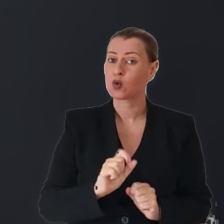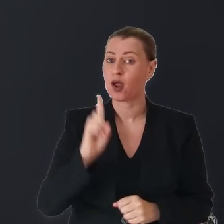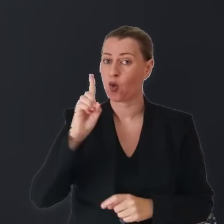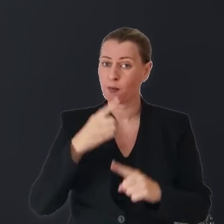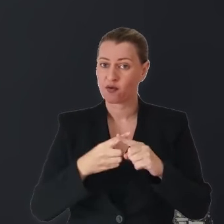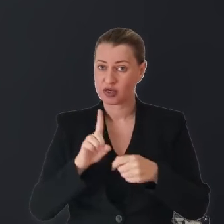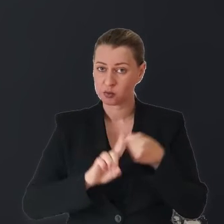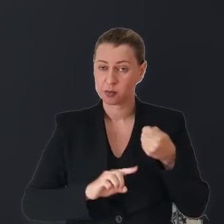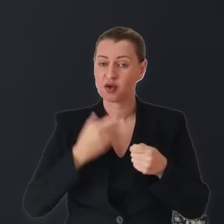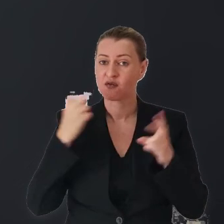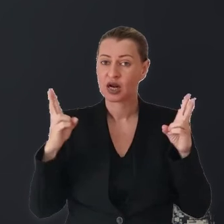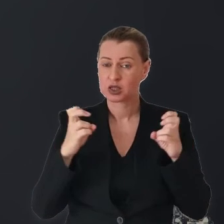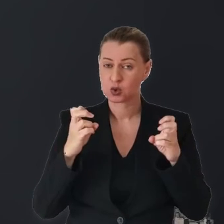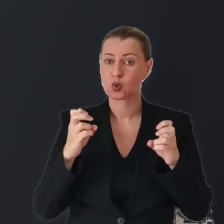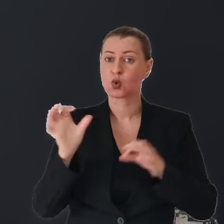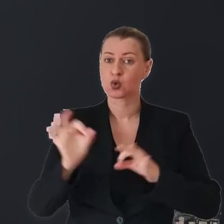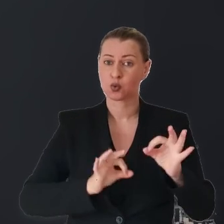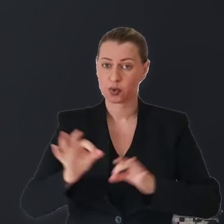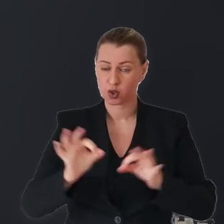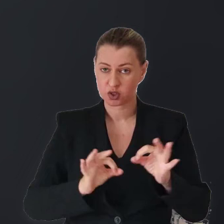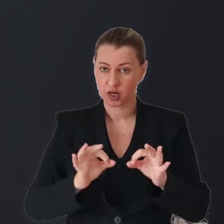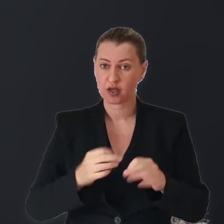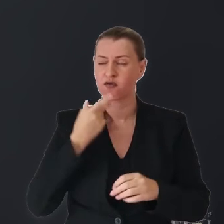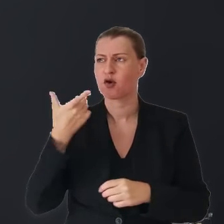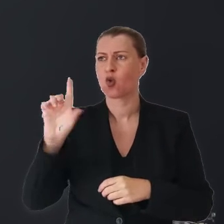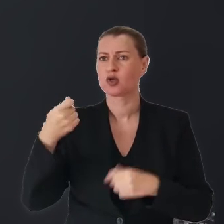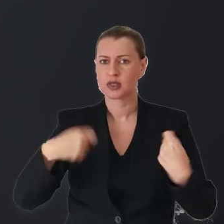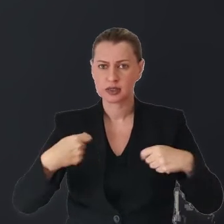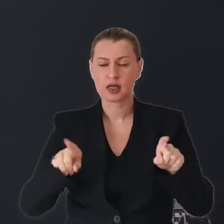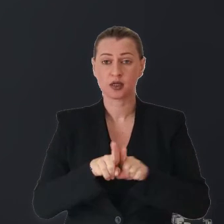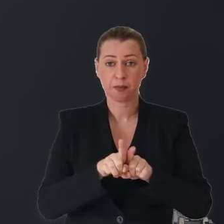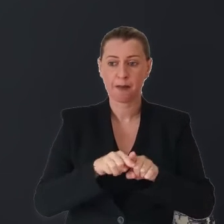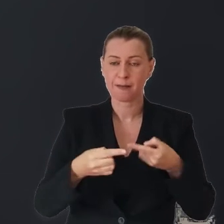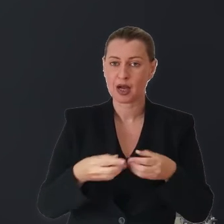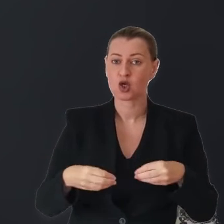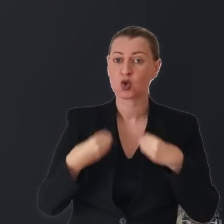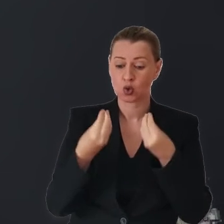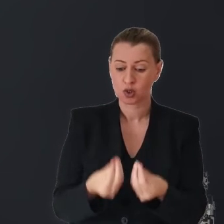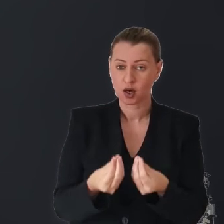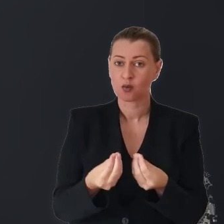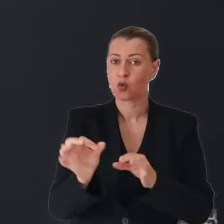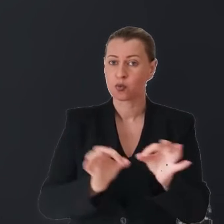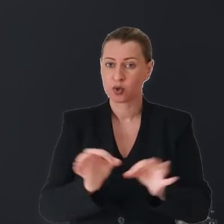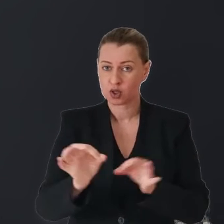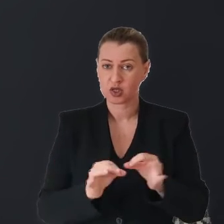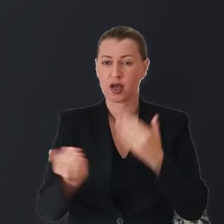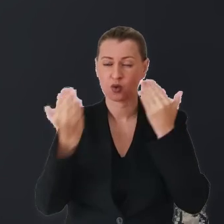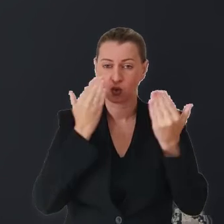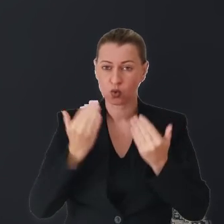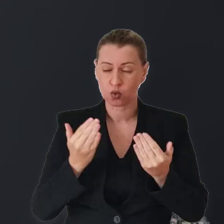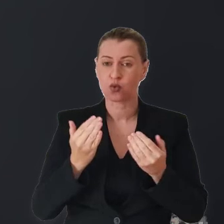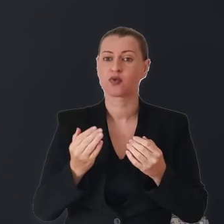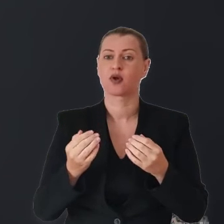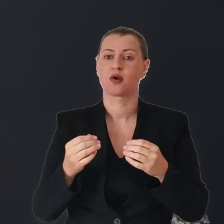os projetos, né? E falar sobre outras demandas, obviamente, mas assim, a gente repassa, né, os projetos, as dúvidas, a